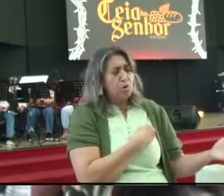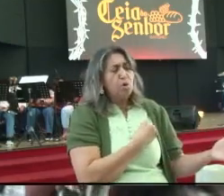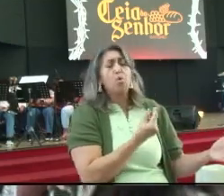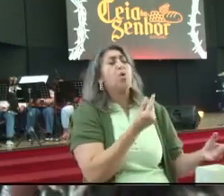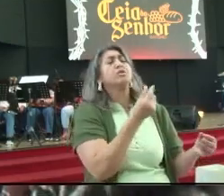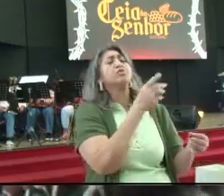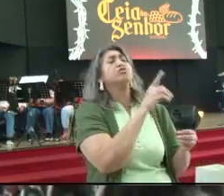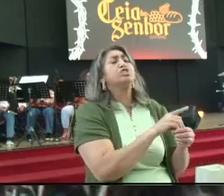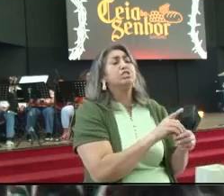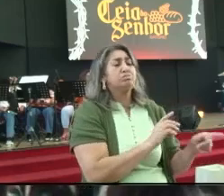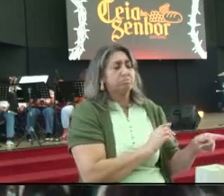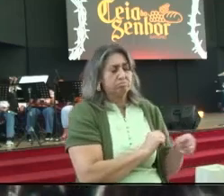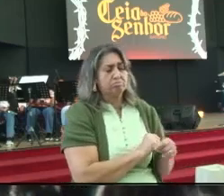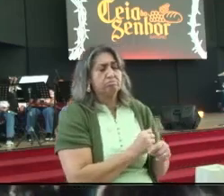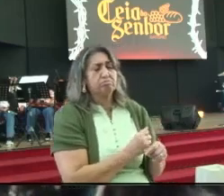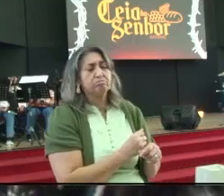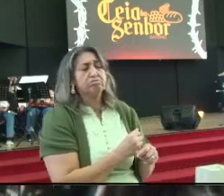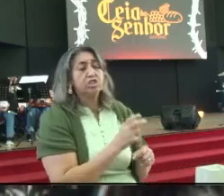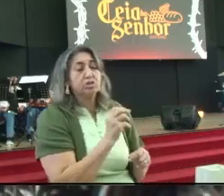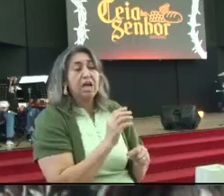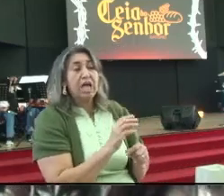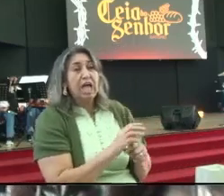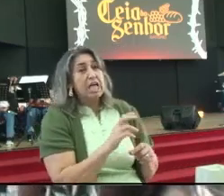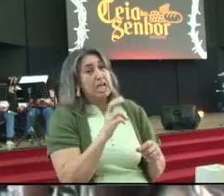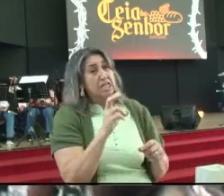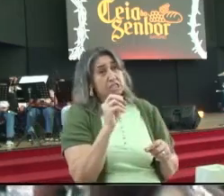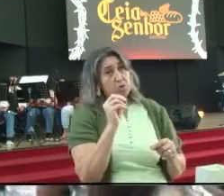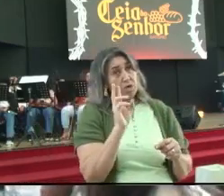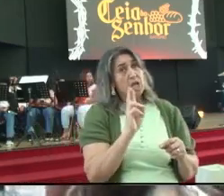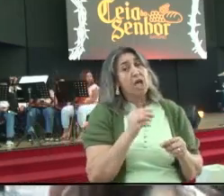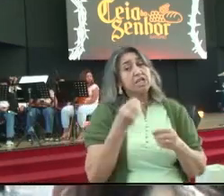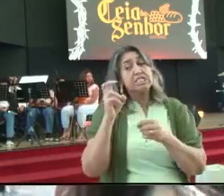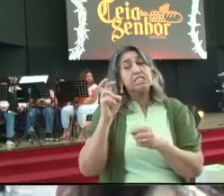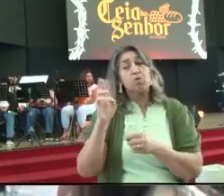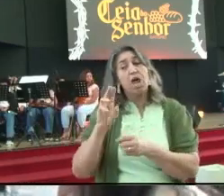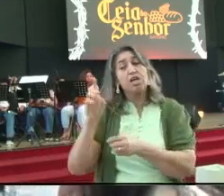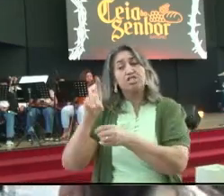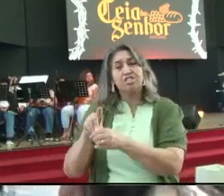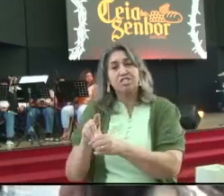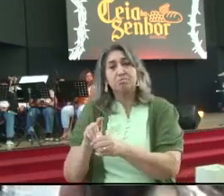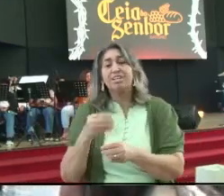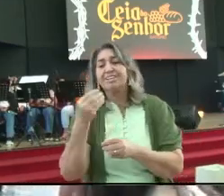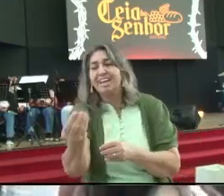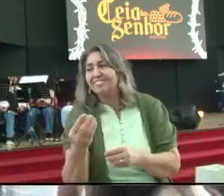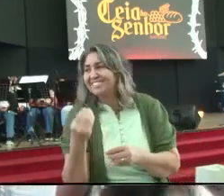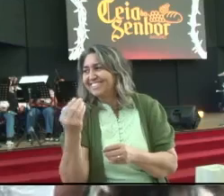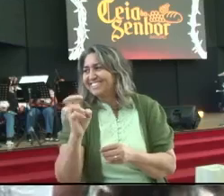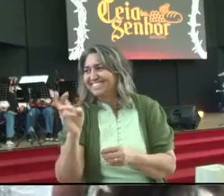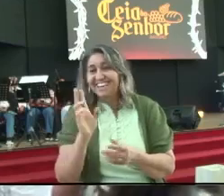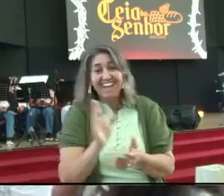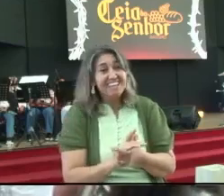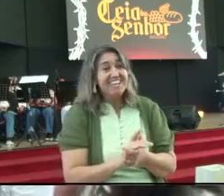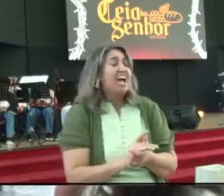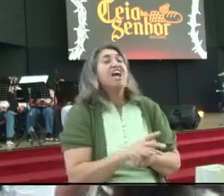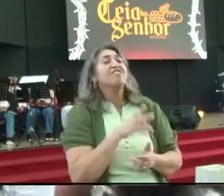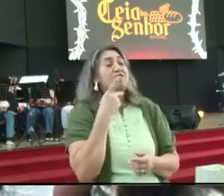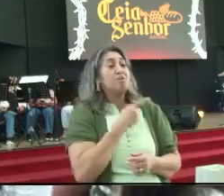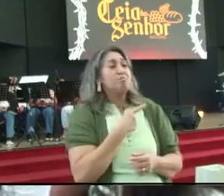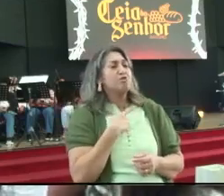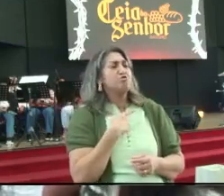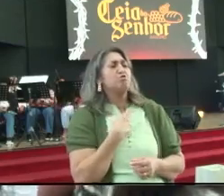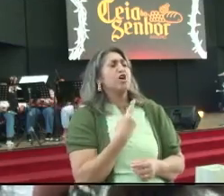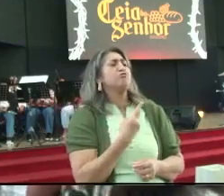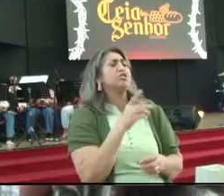dízimo? E ele dizia: é 5 reais. Eu falei: então vai lá. Teve vez que ele chegou lá, pastor Arlindo, quero ser dizimista aqui, 3